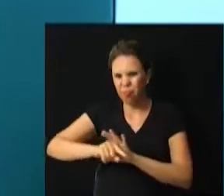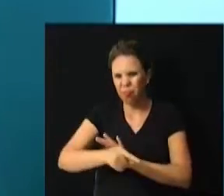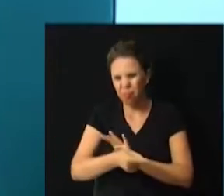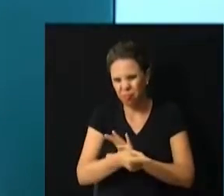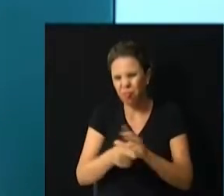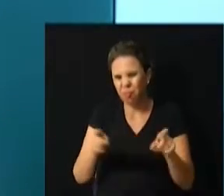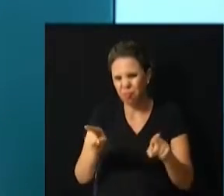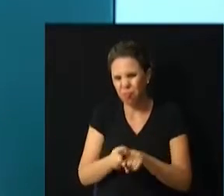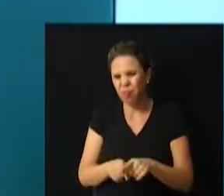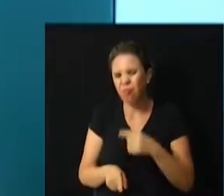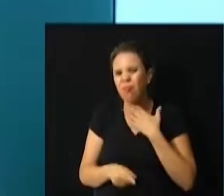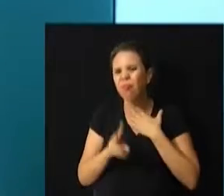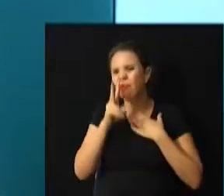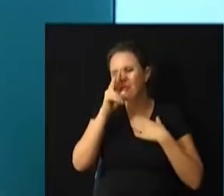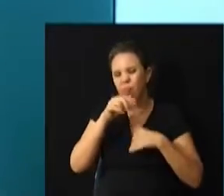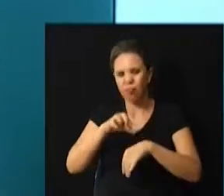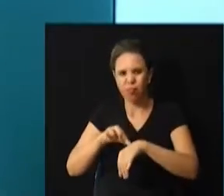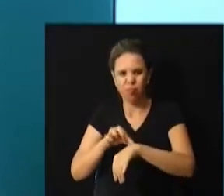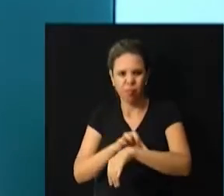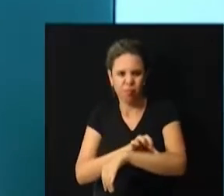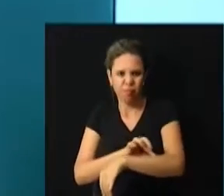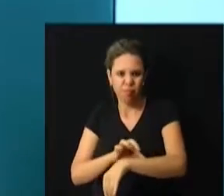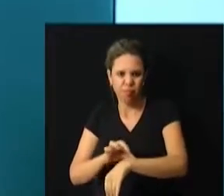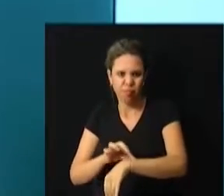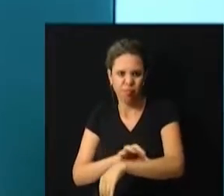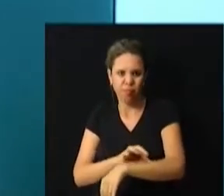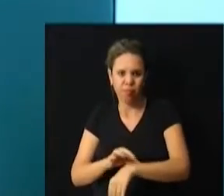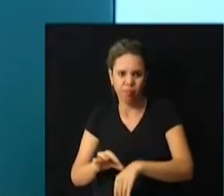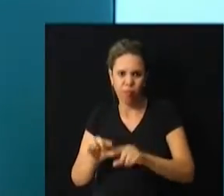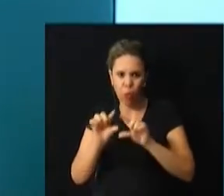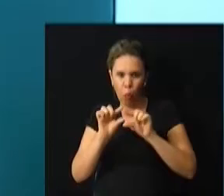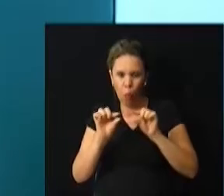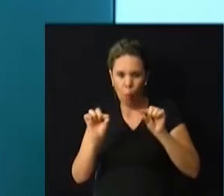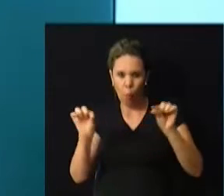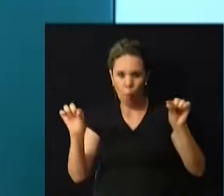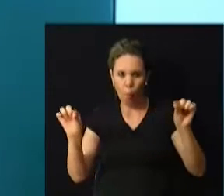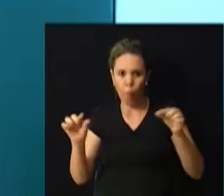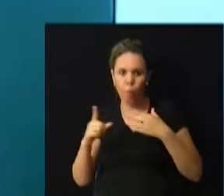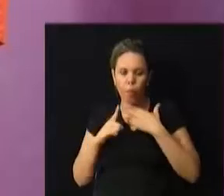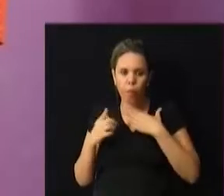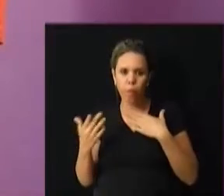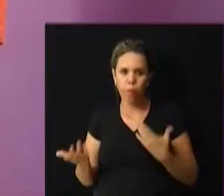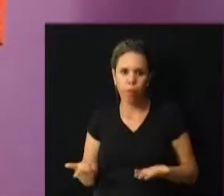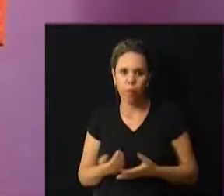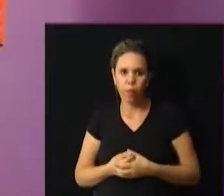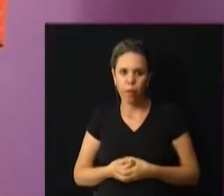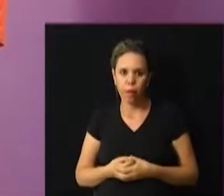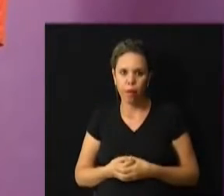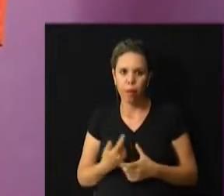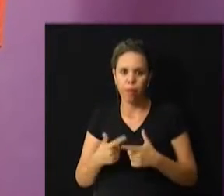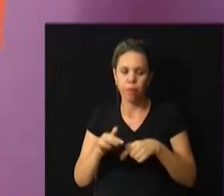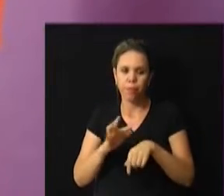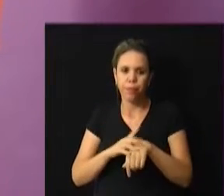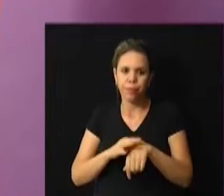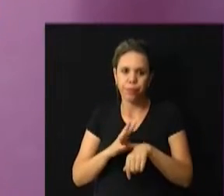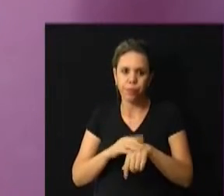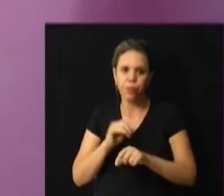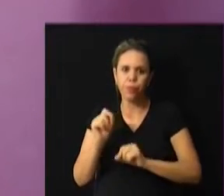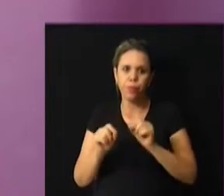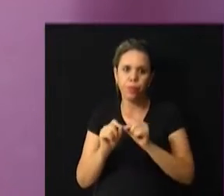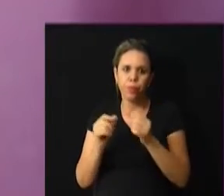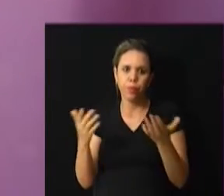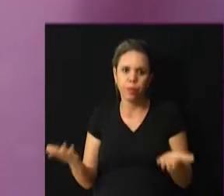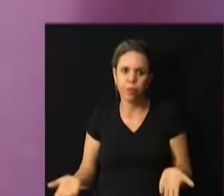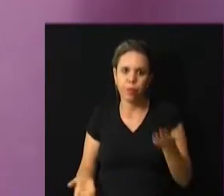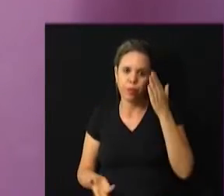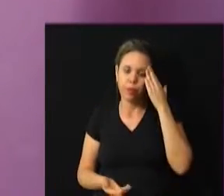e em profundidade é maior também, porque a pele da criança é tênue, é fininha. Em caso de queimadura,